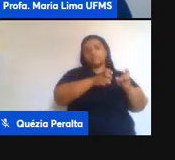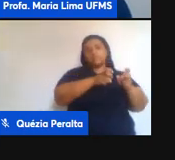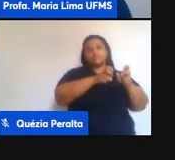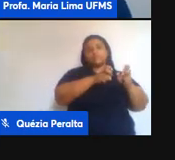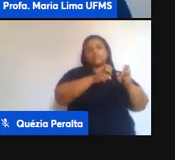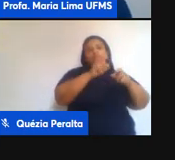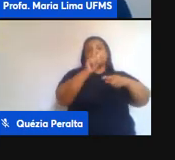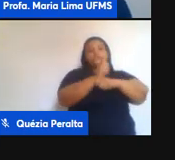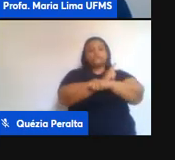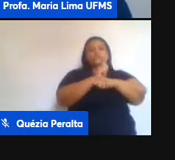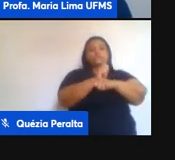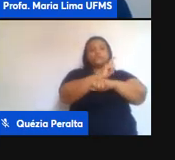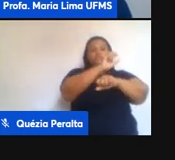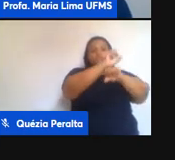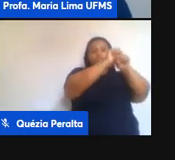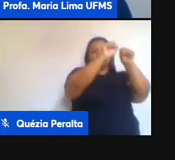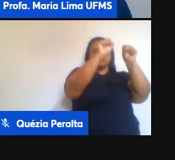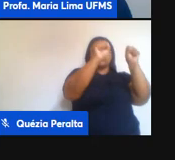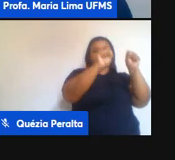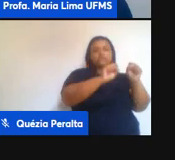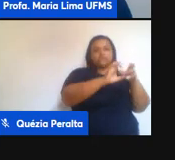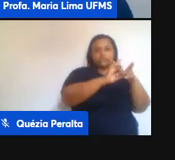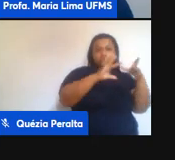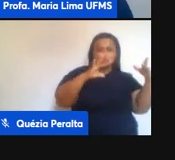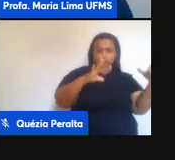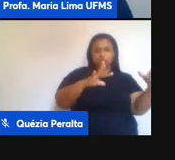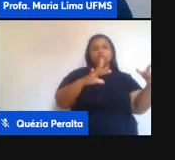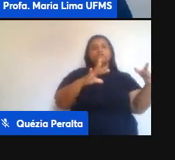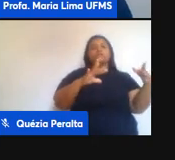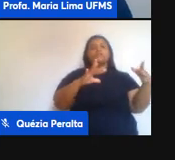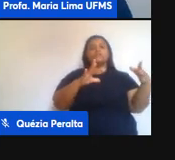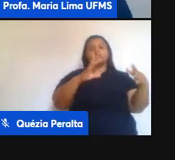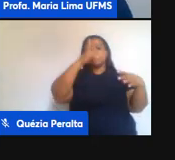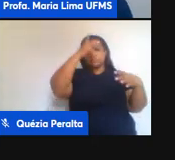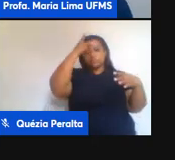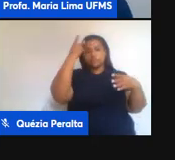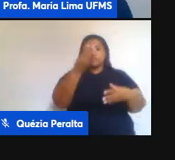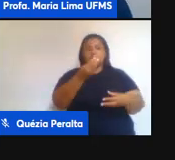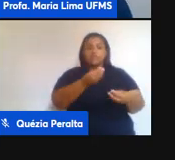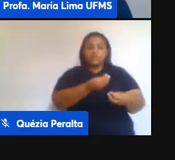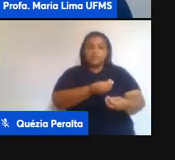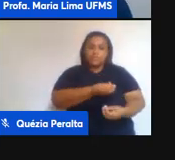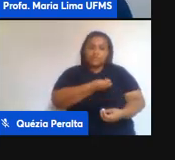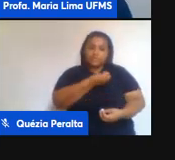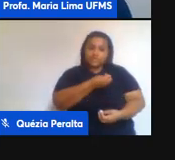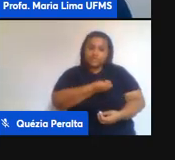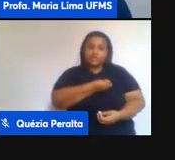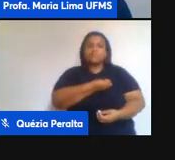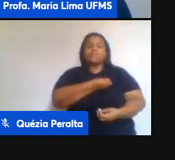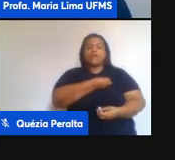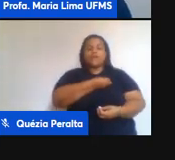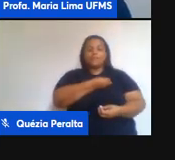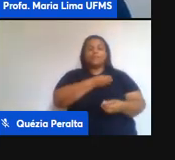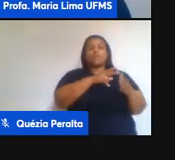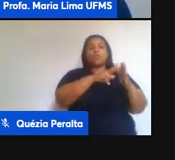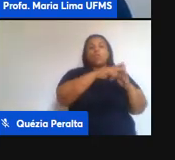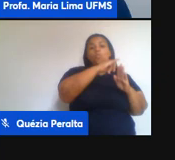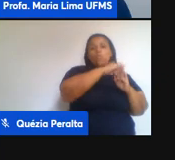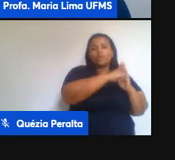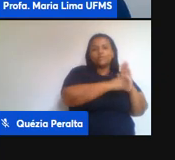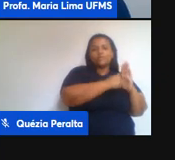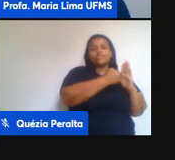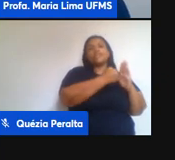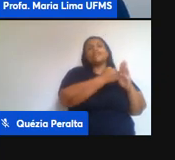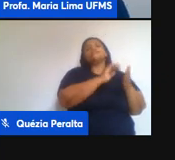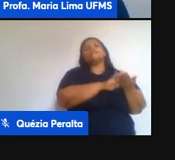para que alguém se torne sujeito, é preciso que ele participe das decisões que dizem respeito ao projeto da escola. Então, esse é